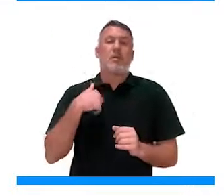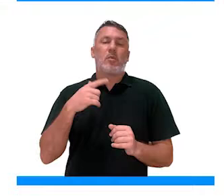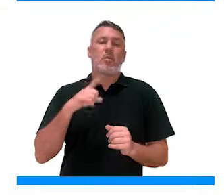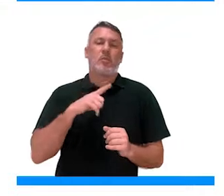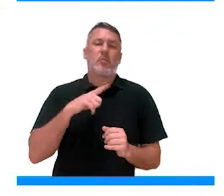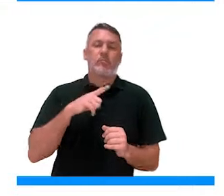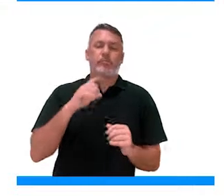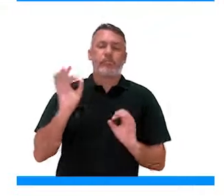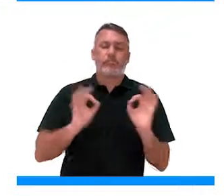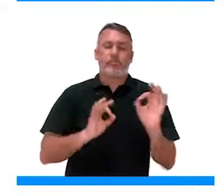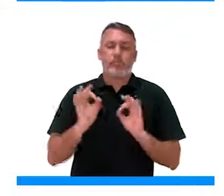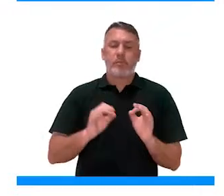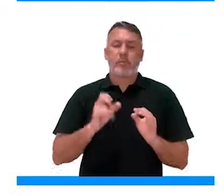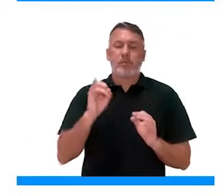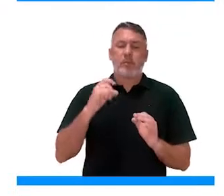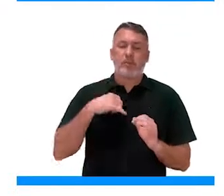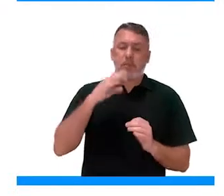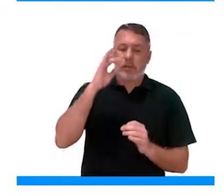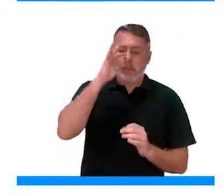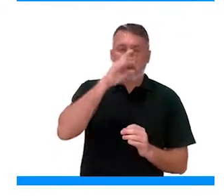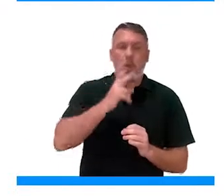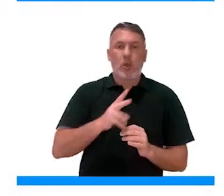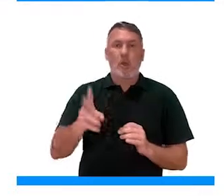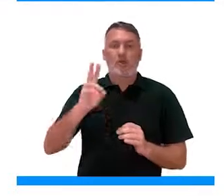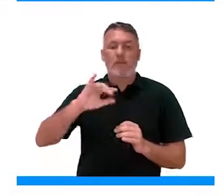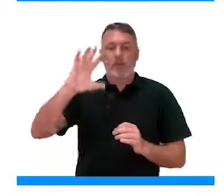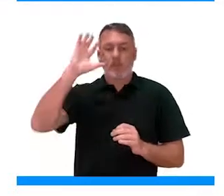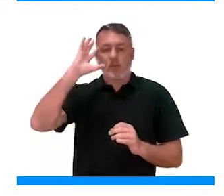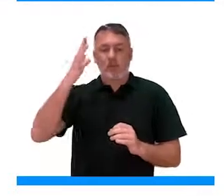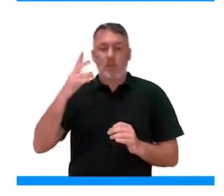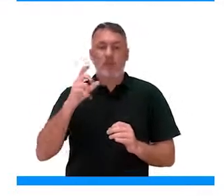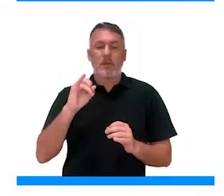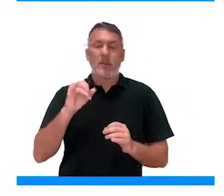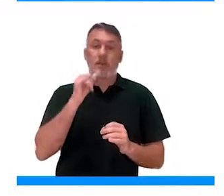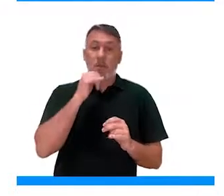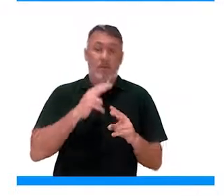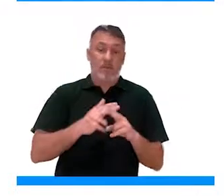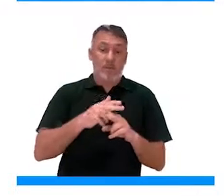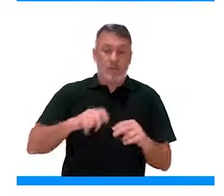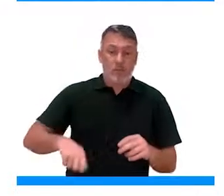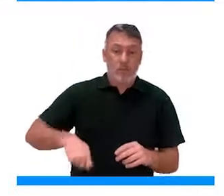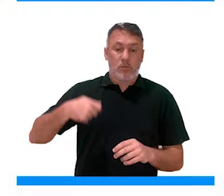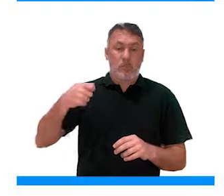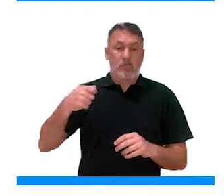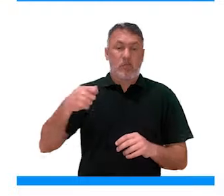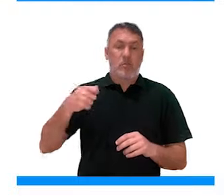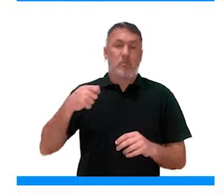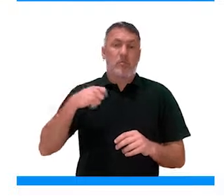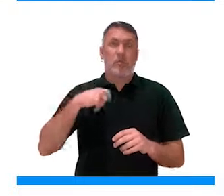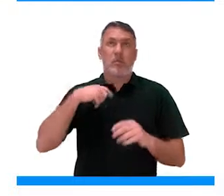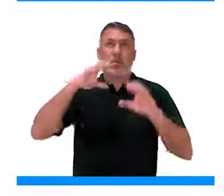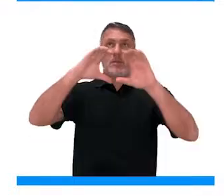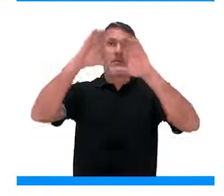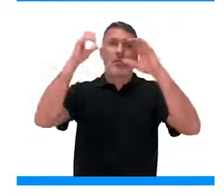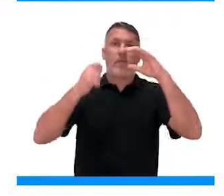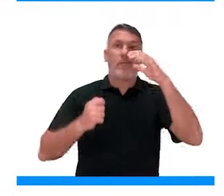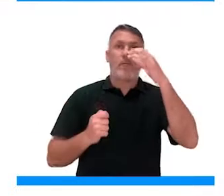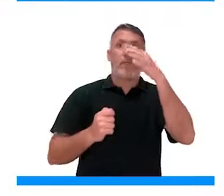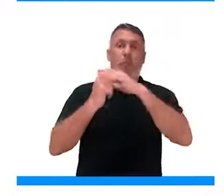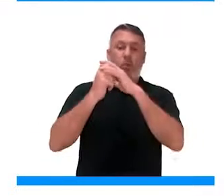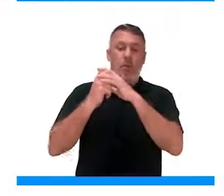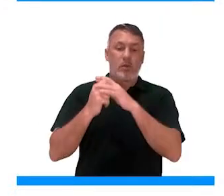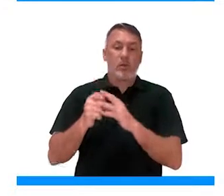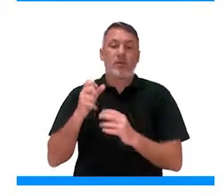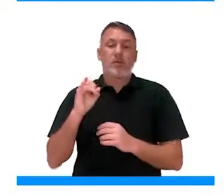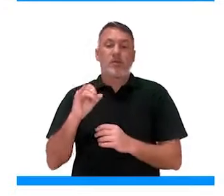eu me arriminasse e tu com eu insistisse para que eu me a resolvesse, e a minha faca puxasse e o bucho do céu